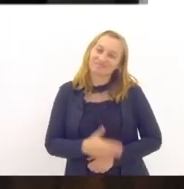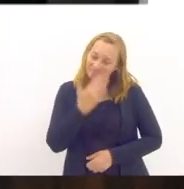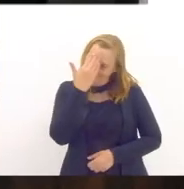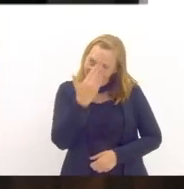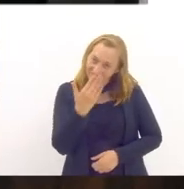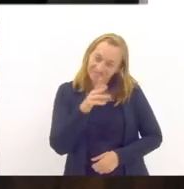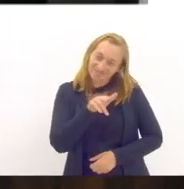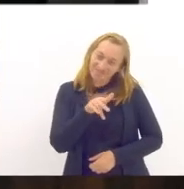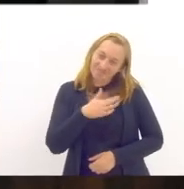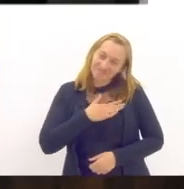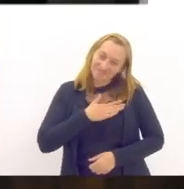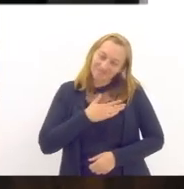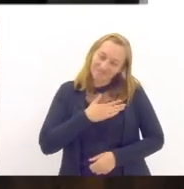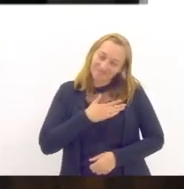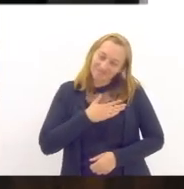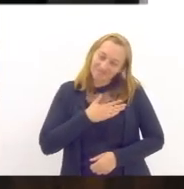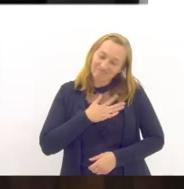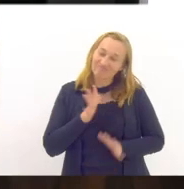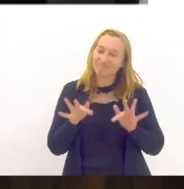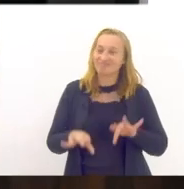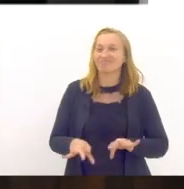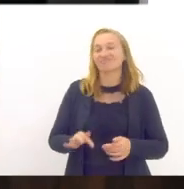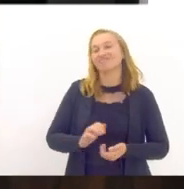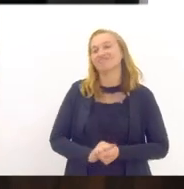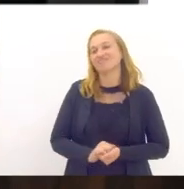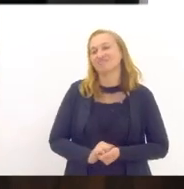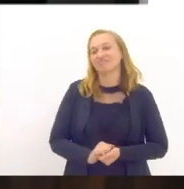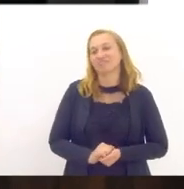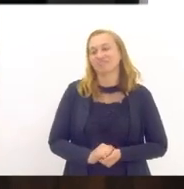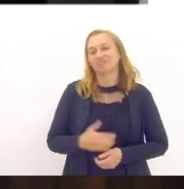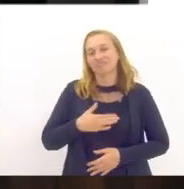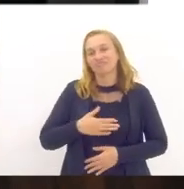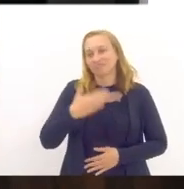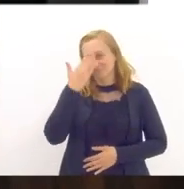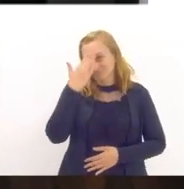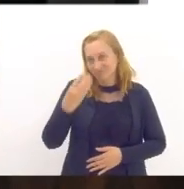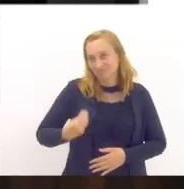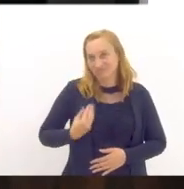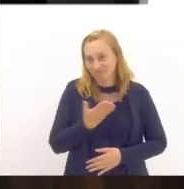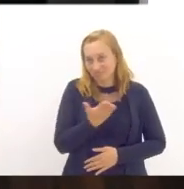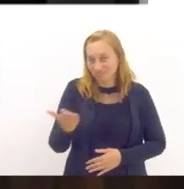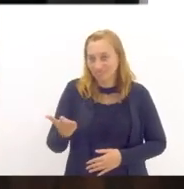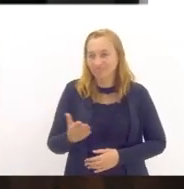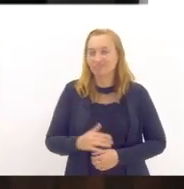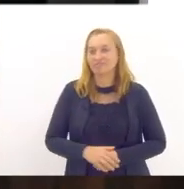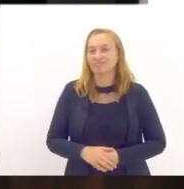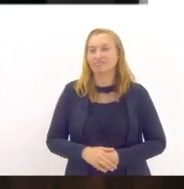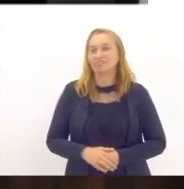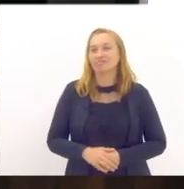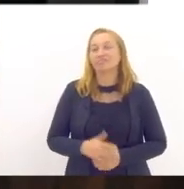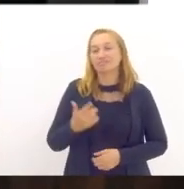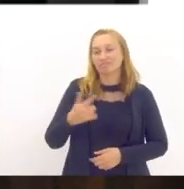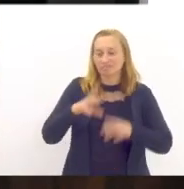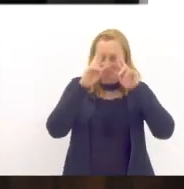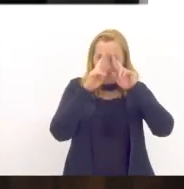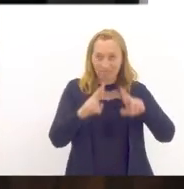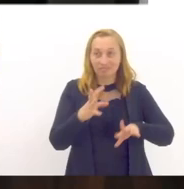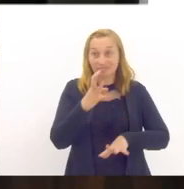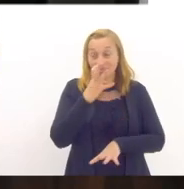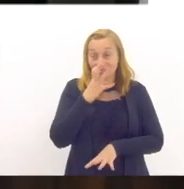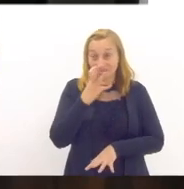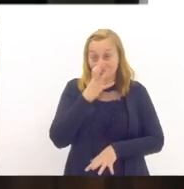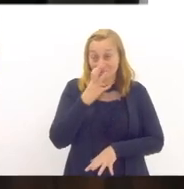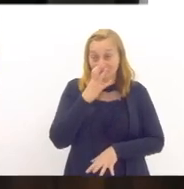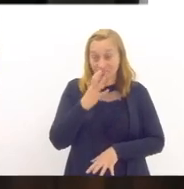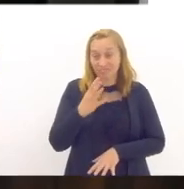Obrigado, meu irmão. Finalizando, gostaria de agradecer a presença de todas e todos, reiterar o nosso respeito e admiração,